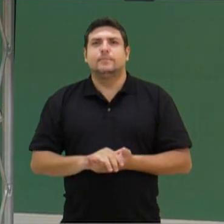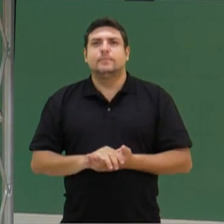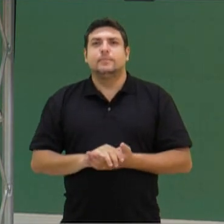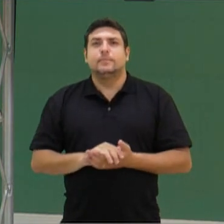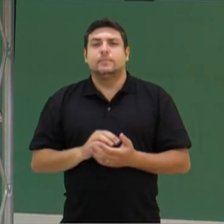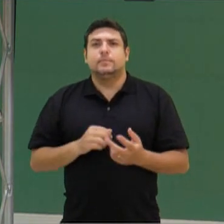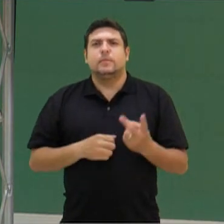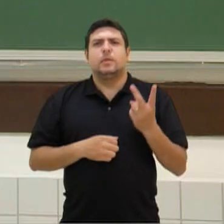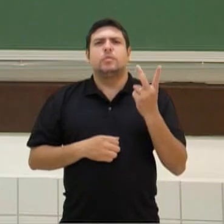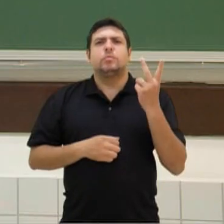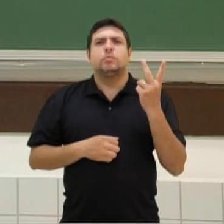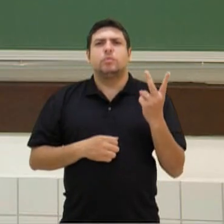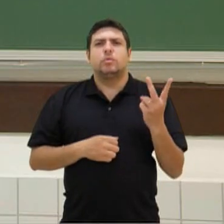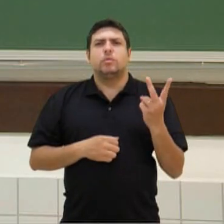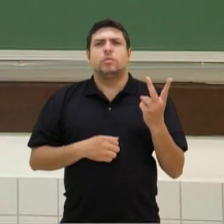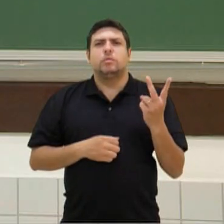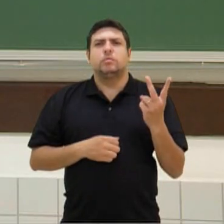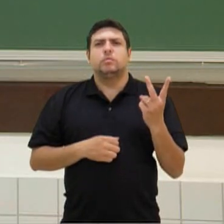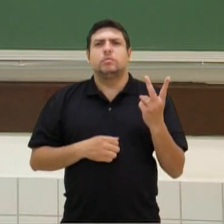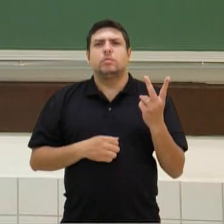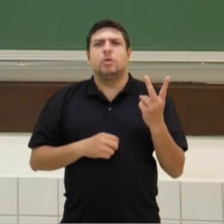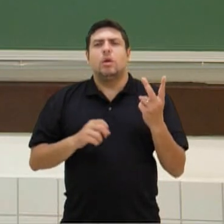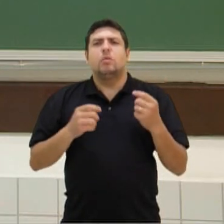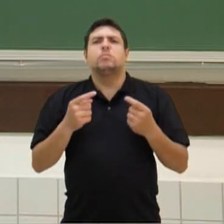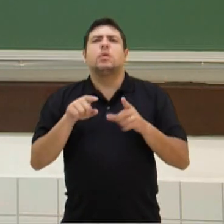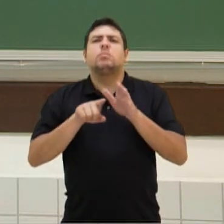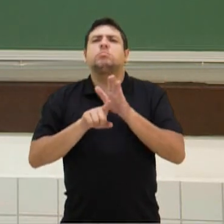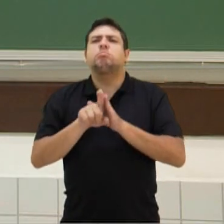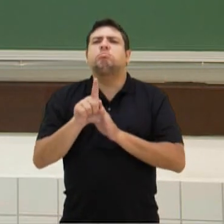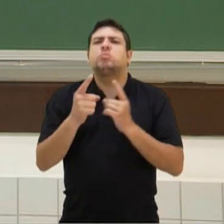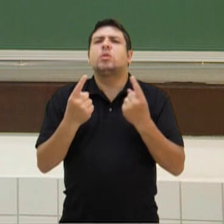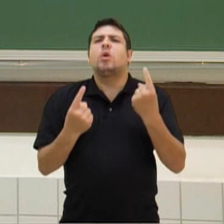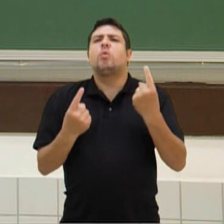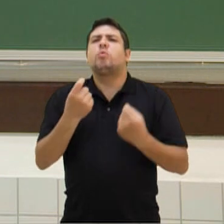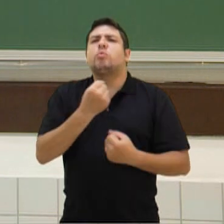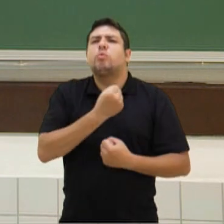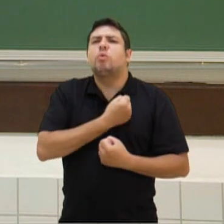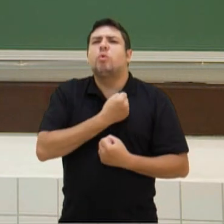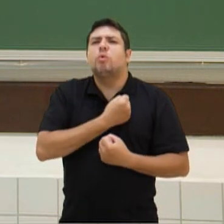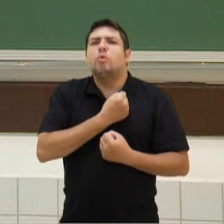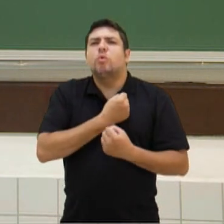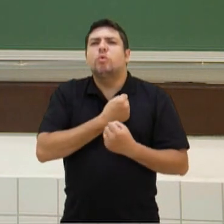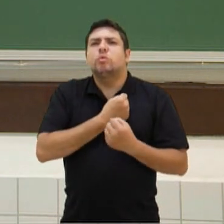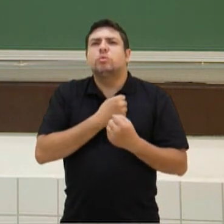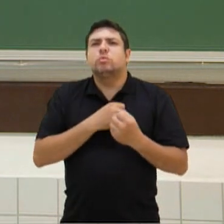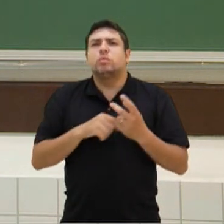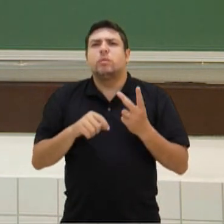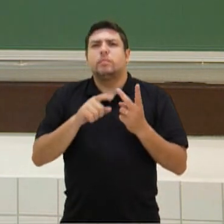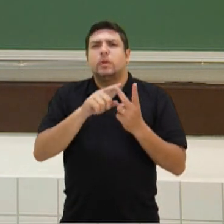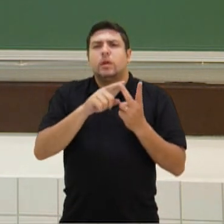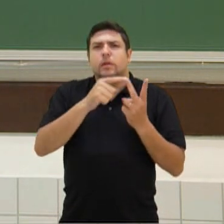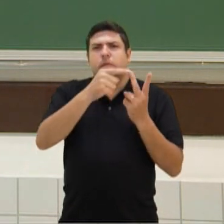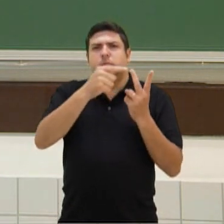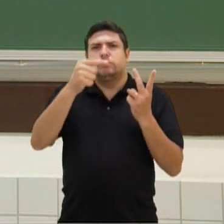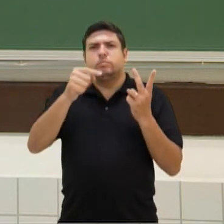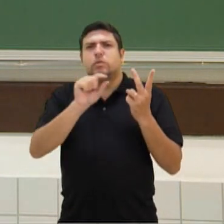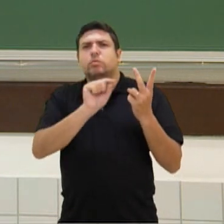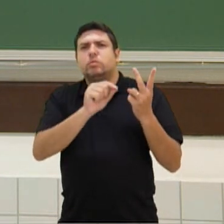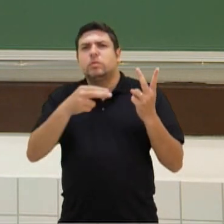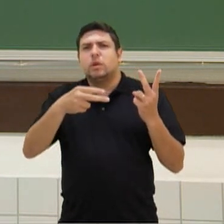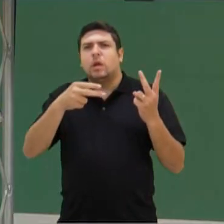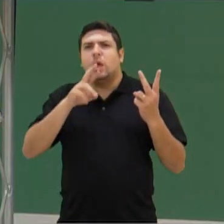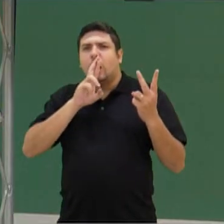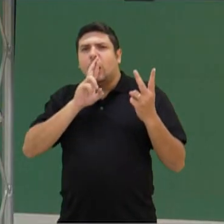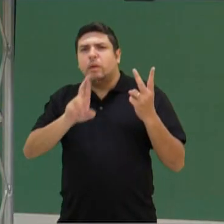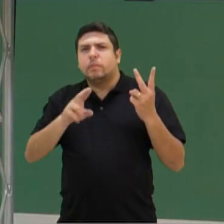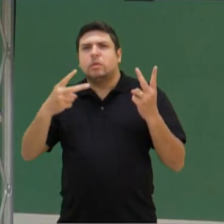2. Qual seria o número que multiplicado, ou melhor, qual seria a raiz quadrada cujo resultado é 2? Raiz quadrada de quem dá 2? Raiz quadrada